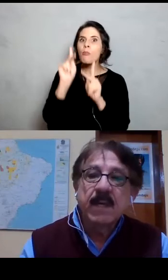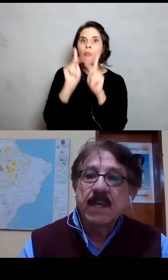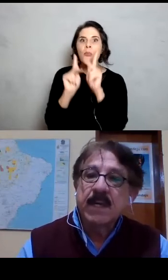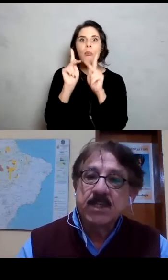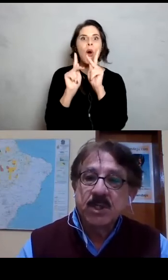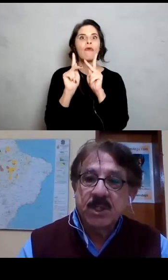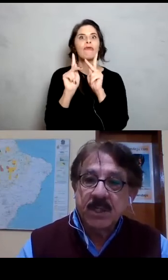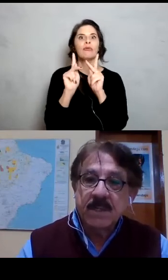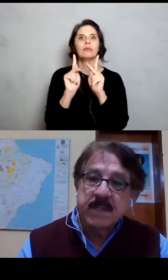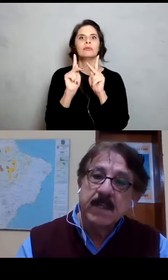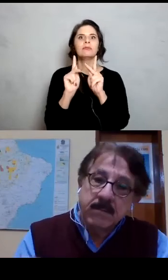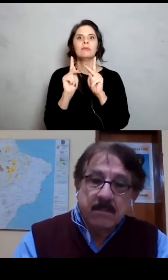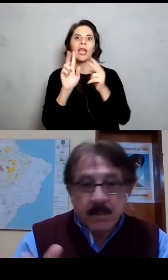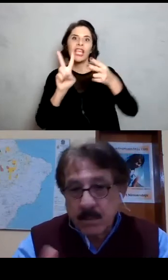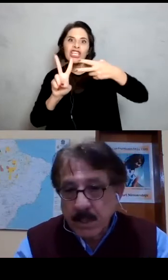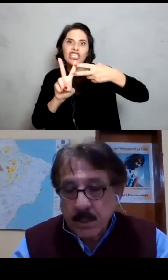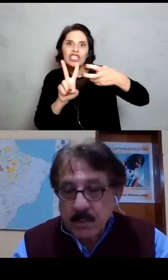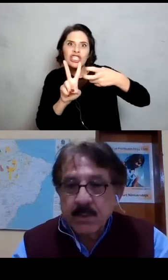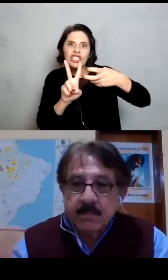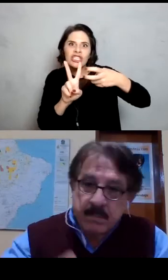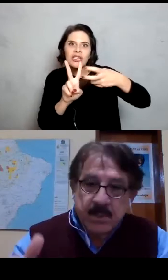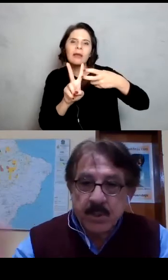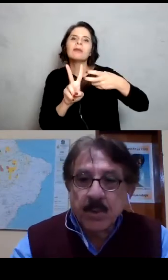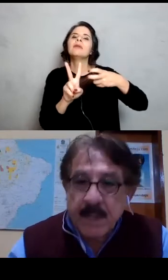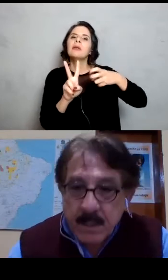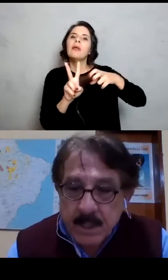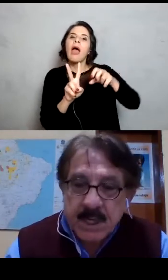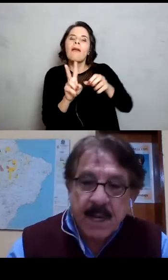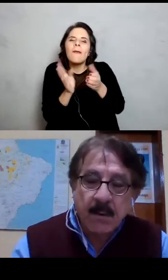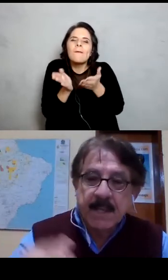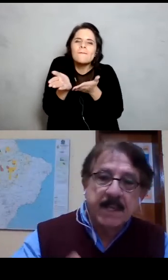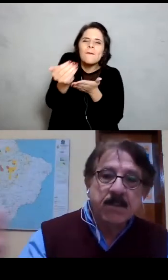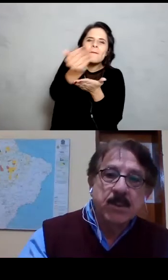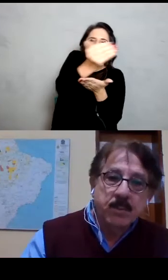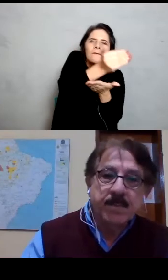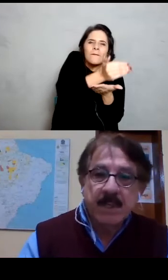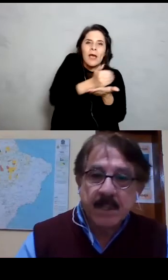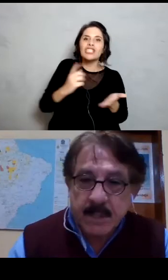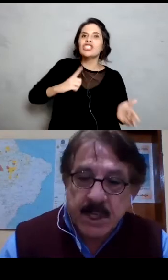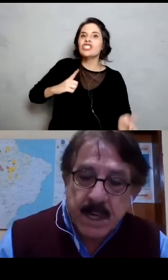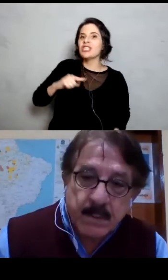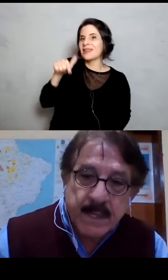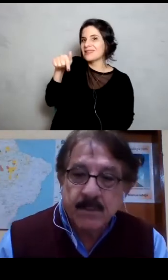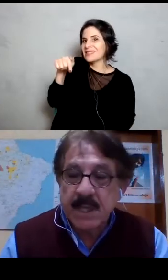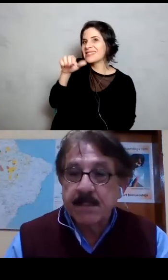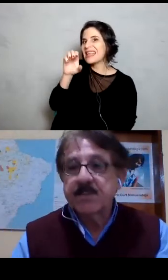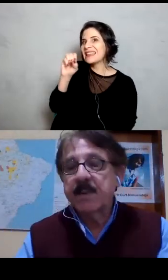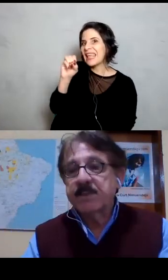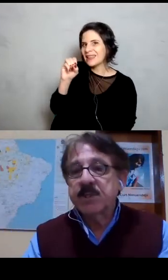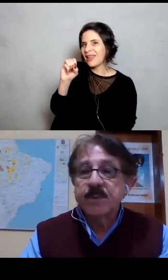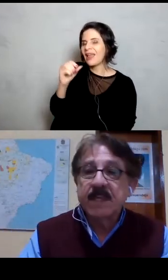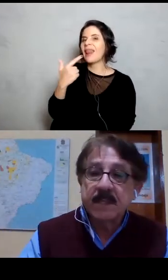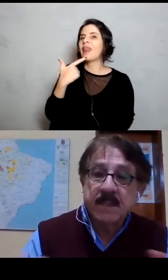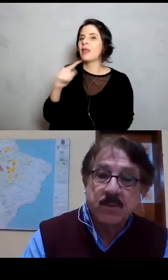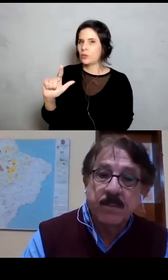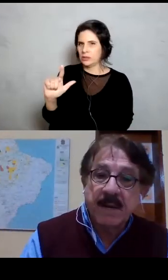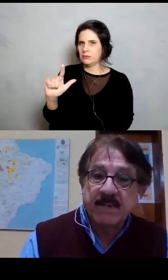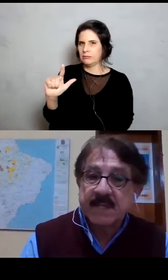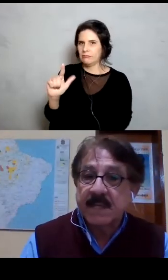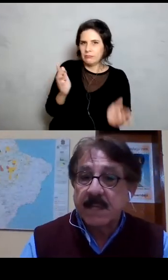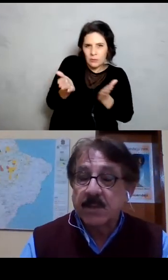línguas indígenas. O Arion tirou a língua geral, que era a língua tupi, língua geral, que era usada pelos próprios jesuítas,